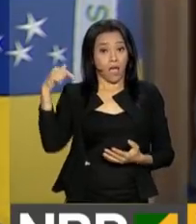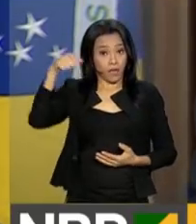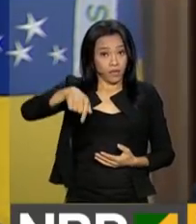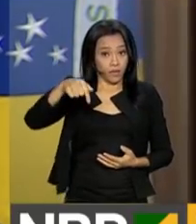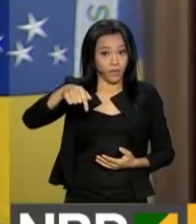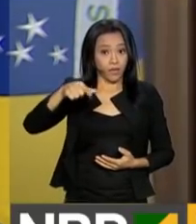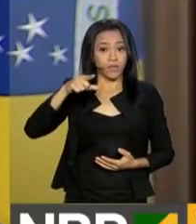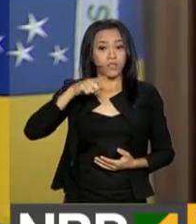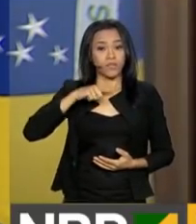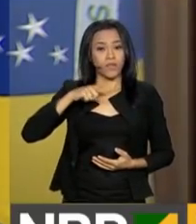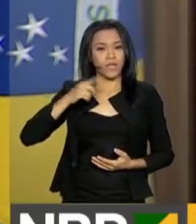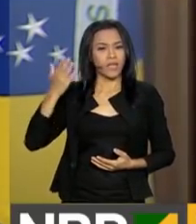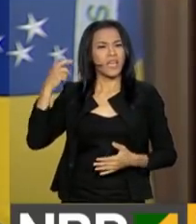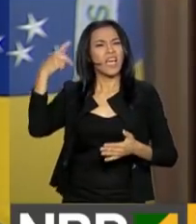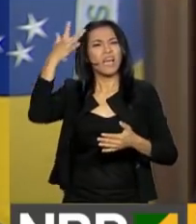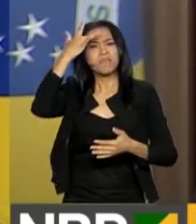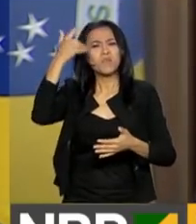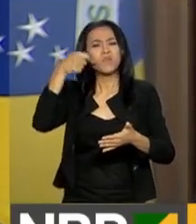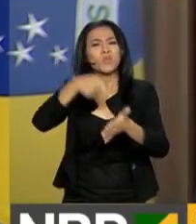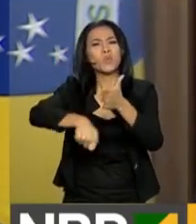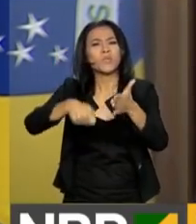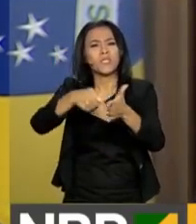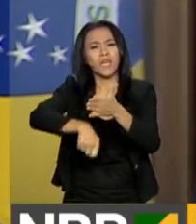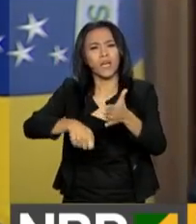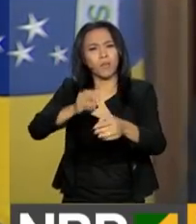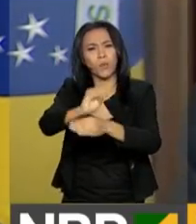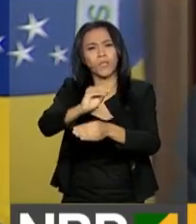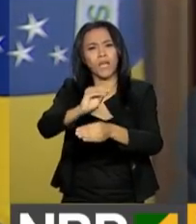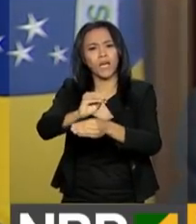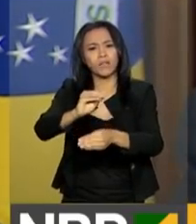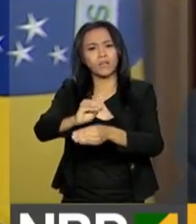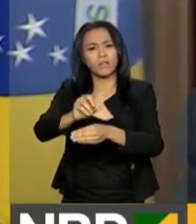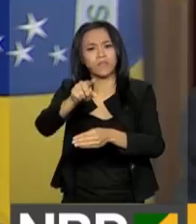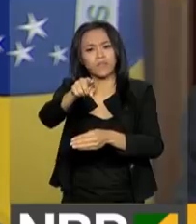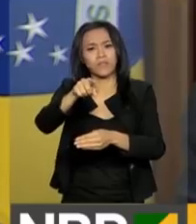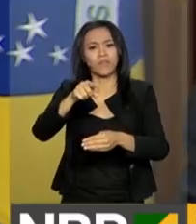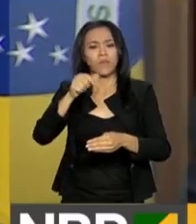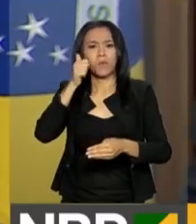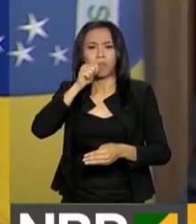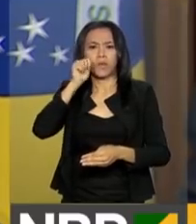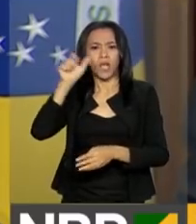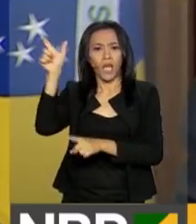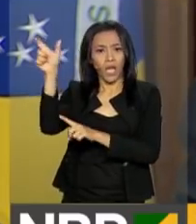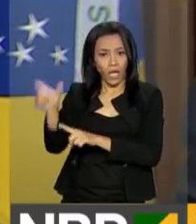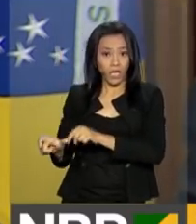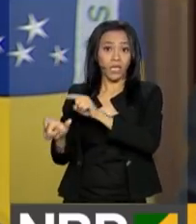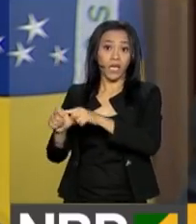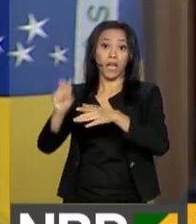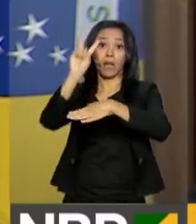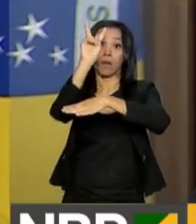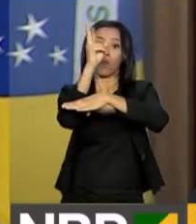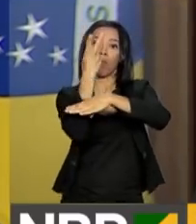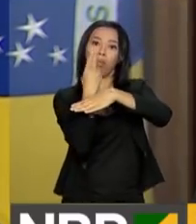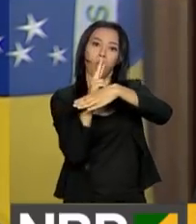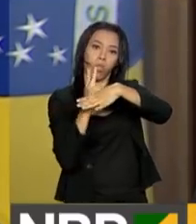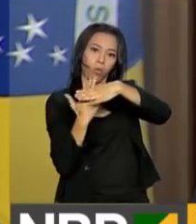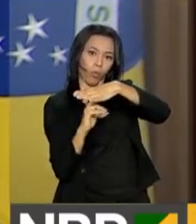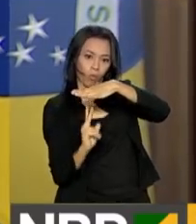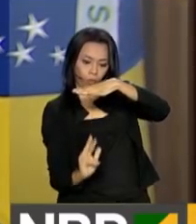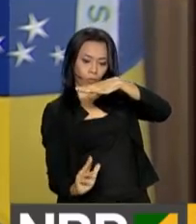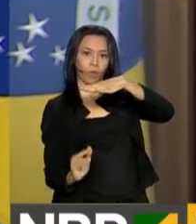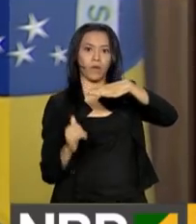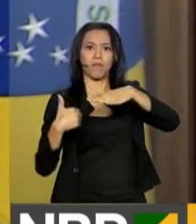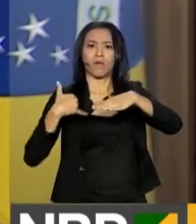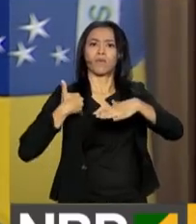aqueles que lutam pela preservação do meio ambiente e velas uma senhora que é mergulhador desde os cinco anos de idade hoje